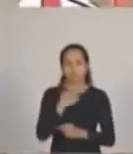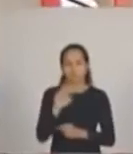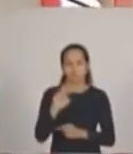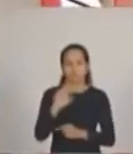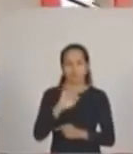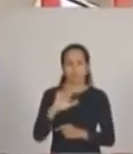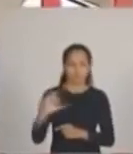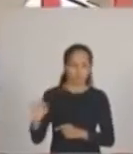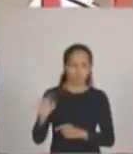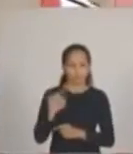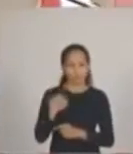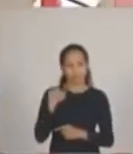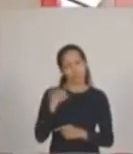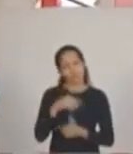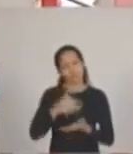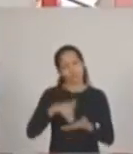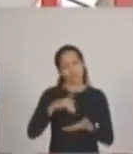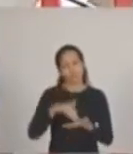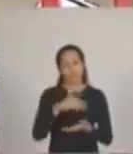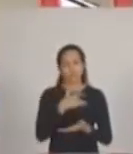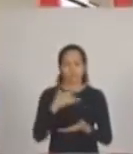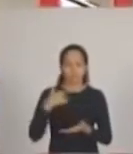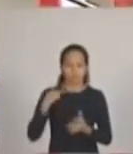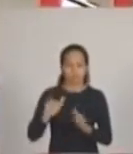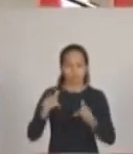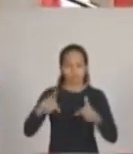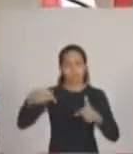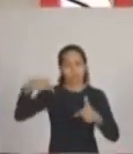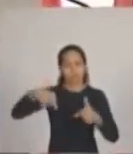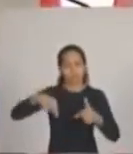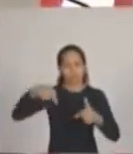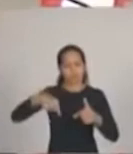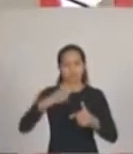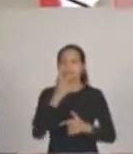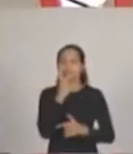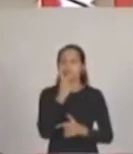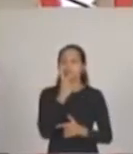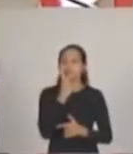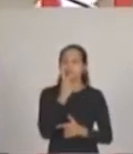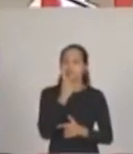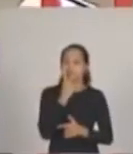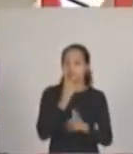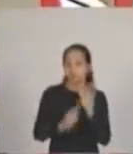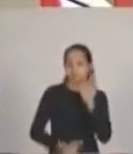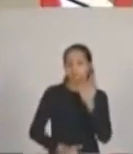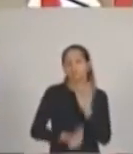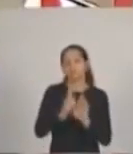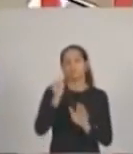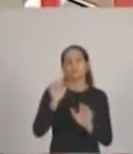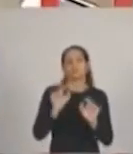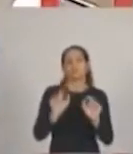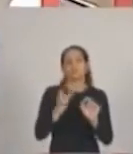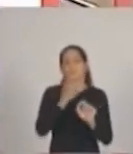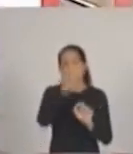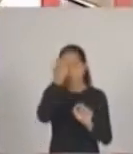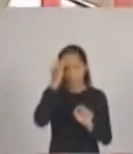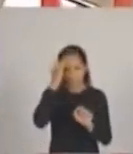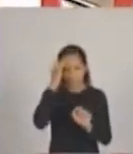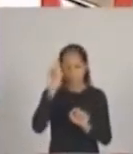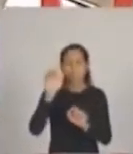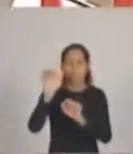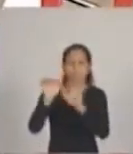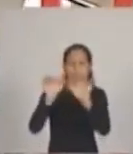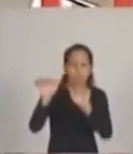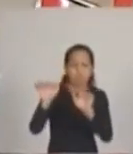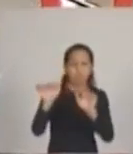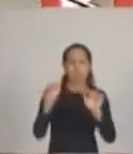Saúde, ela atuou no Departamento Médico Legal aqui em Vitória, fazendo a primeira abordagem às pessoas que ali chegavam